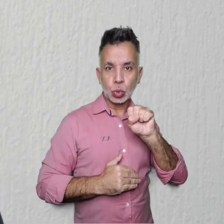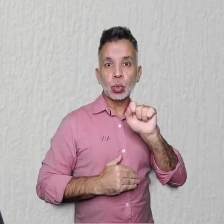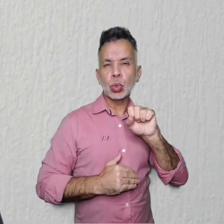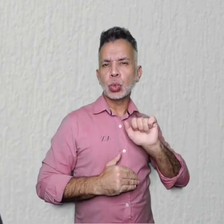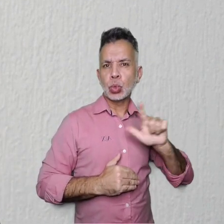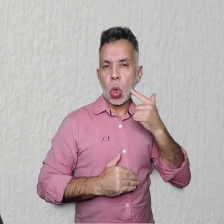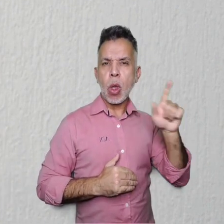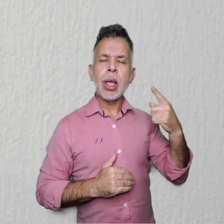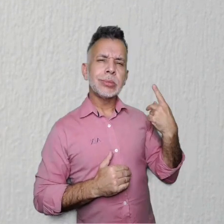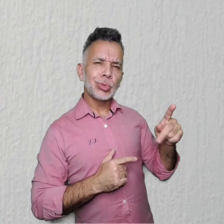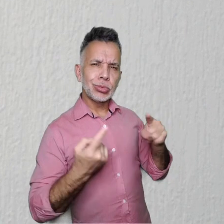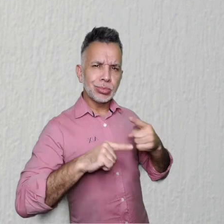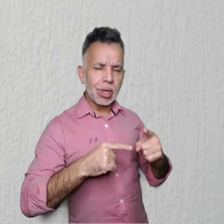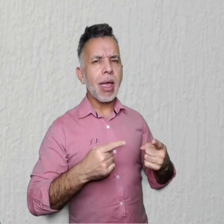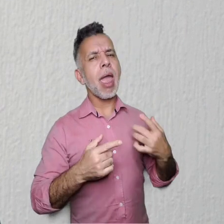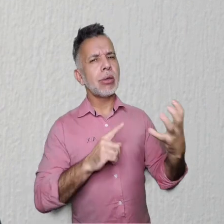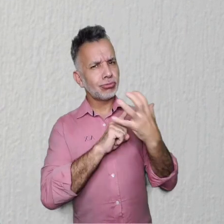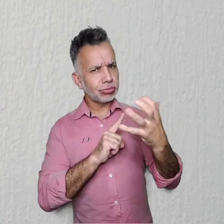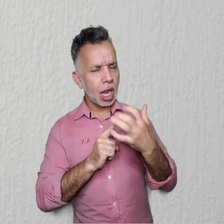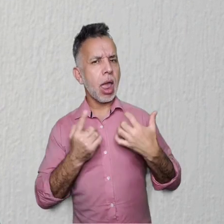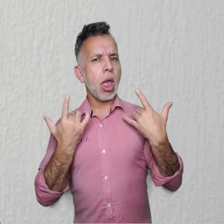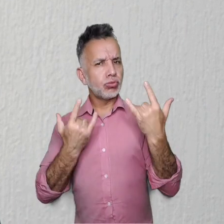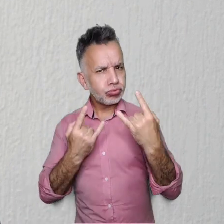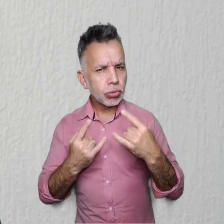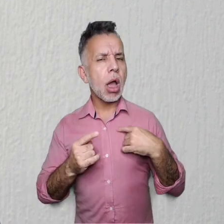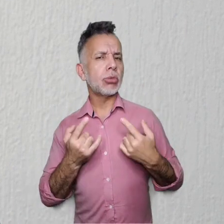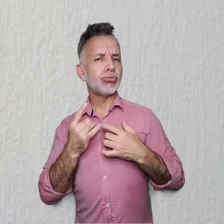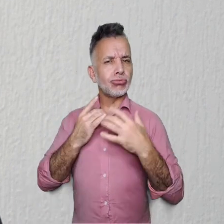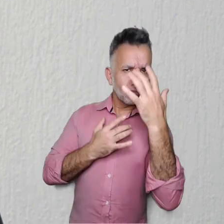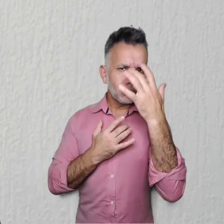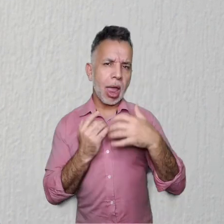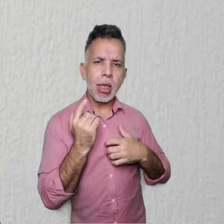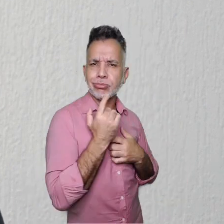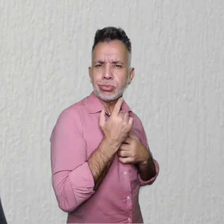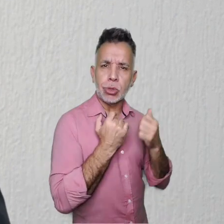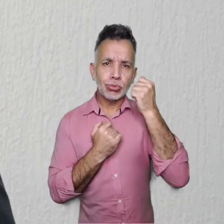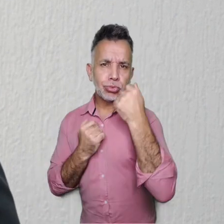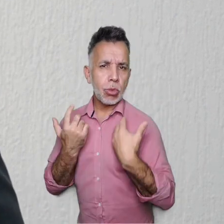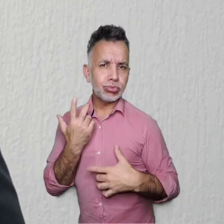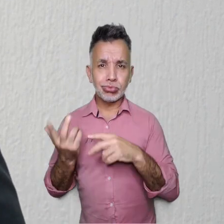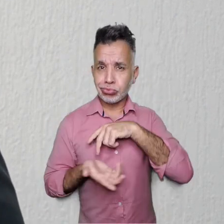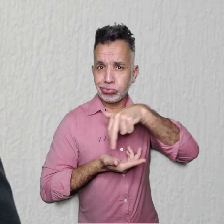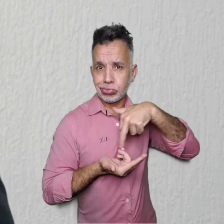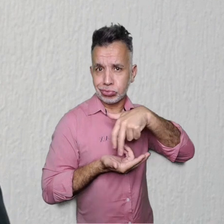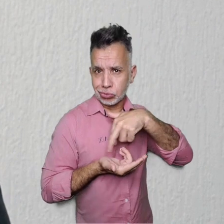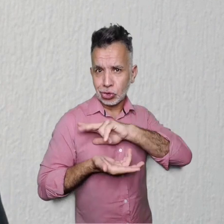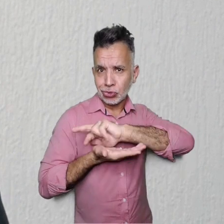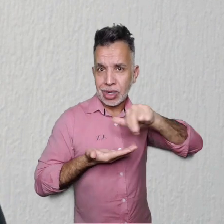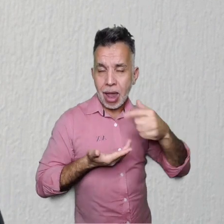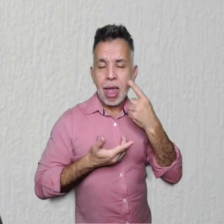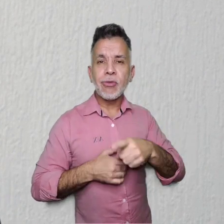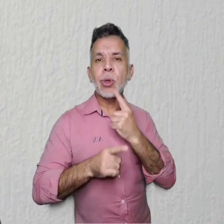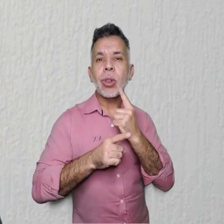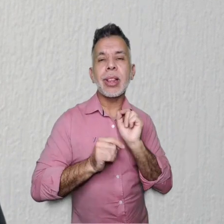têm influência em rock, jazz, soul, funk, samba, shot e baião,